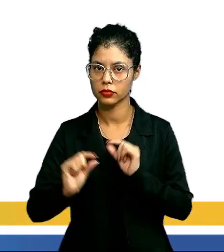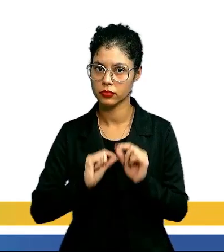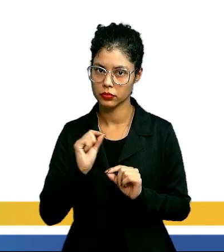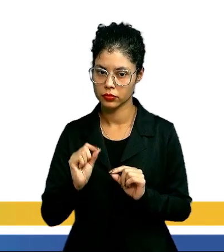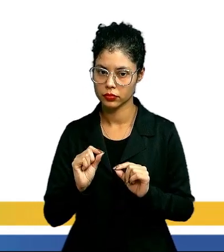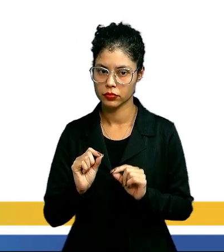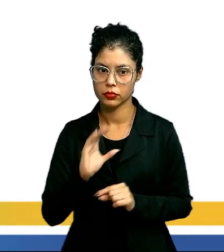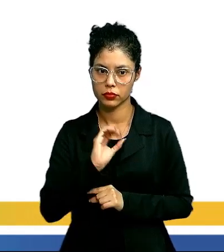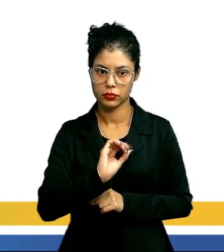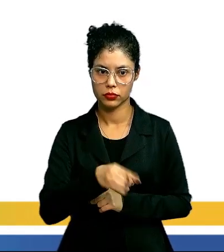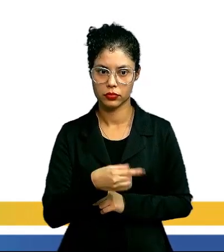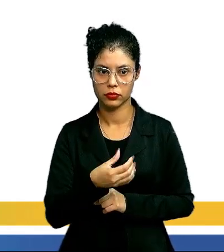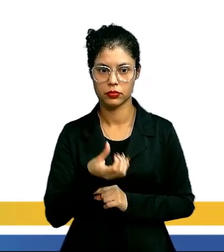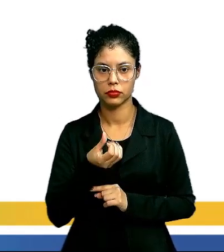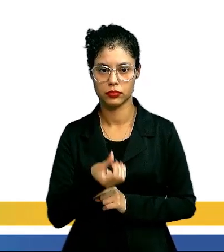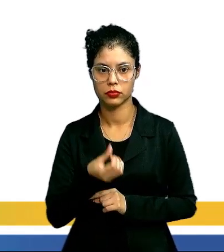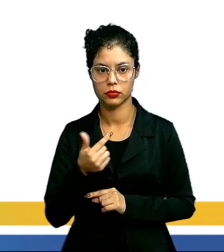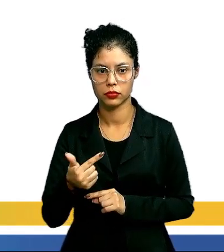teremos